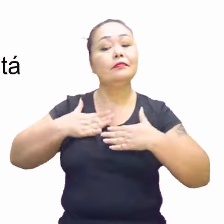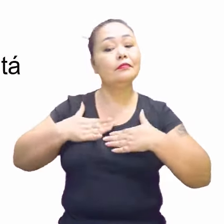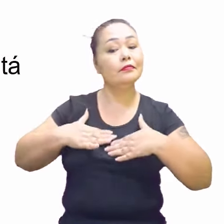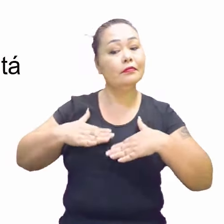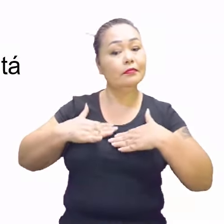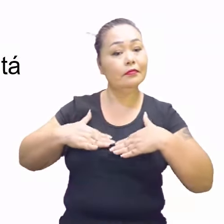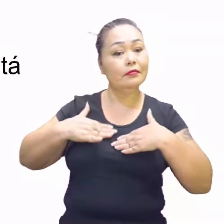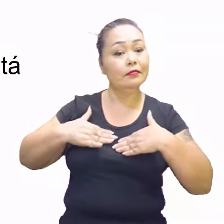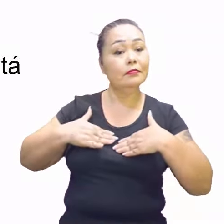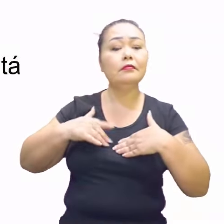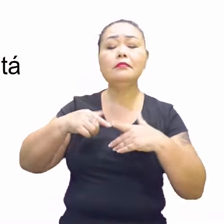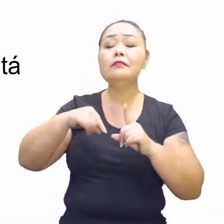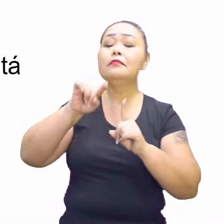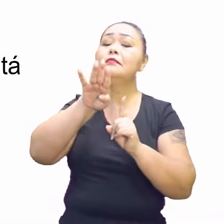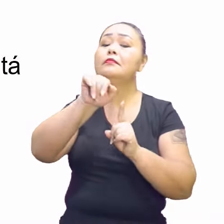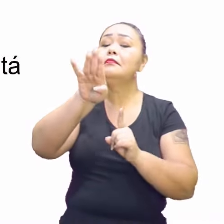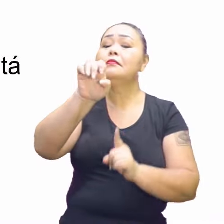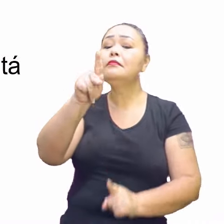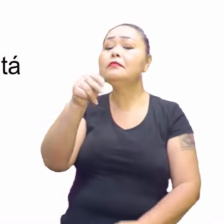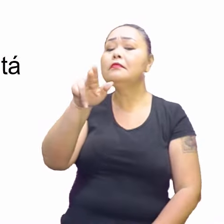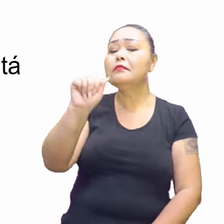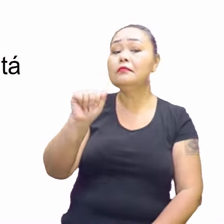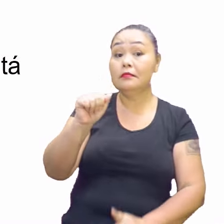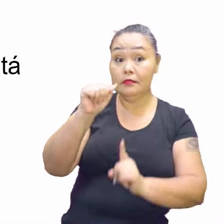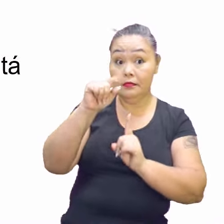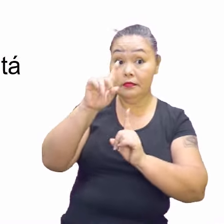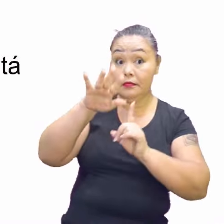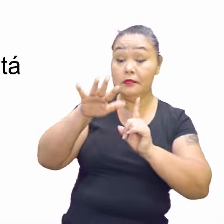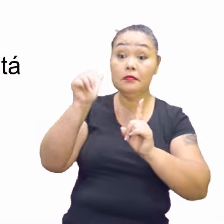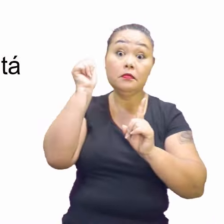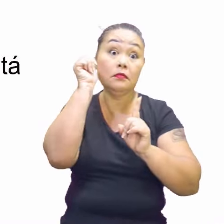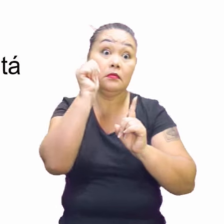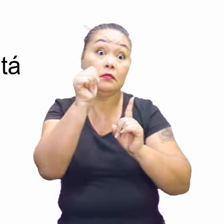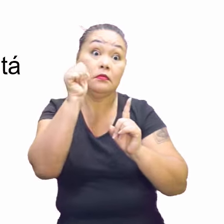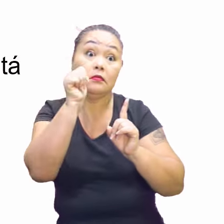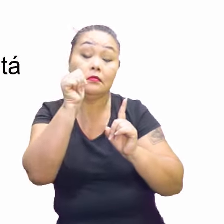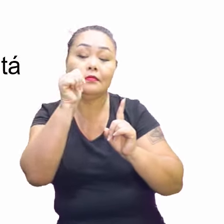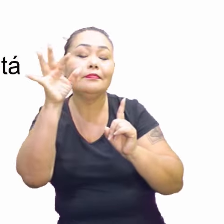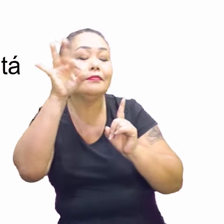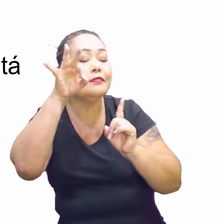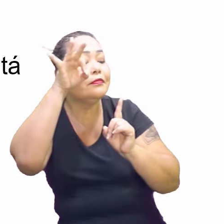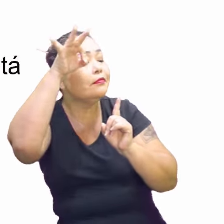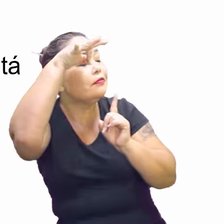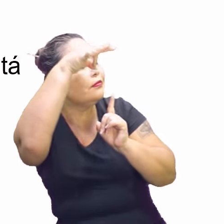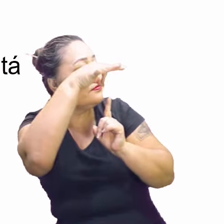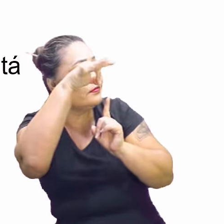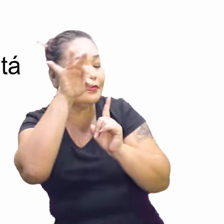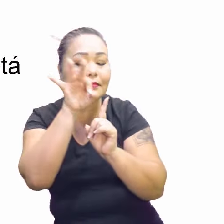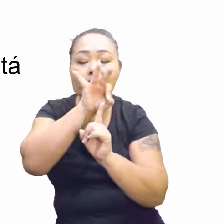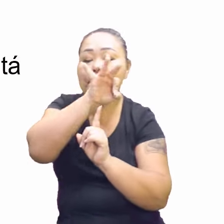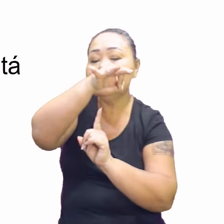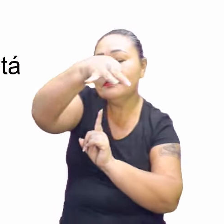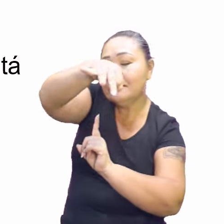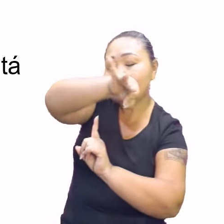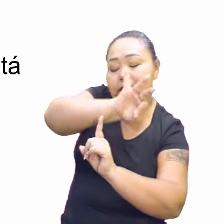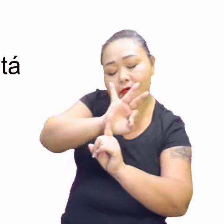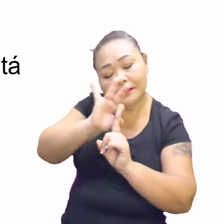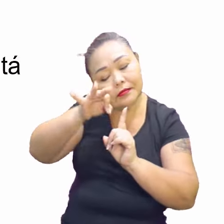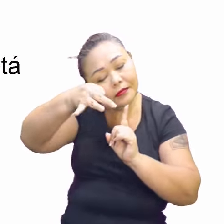descansar. Eu sou a lâmpada e as mulheres as mariposas, que fica